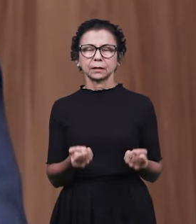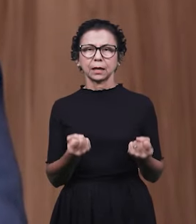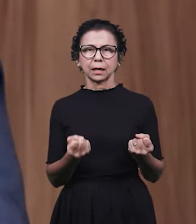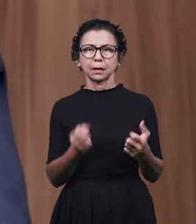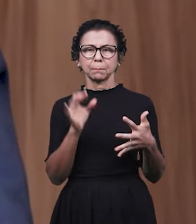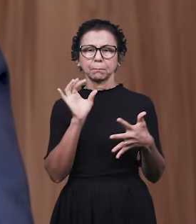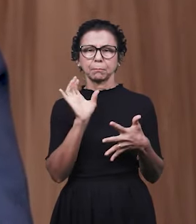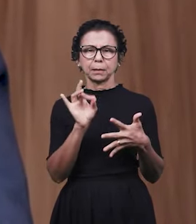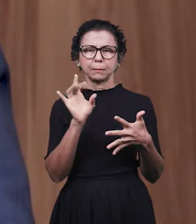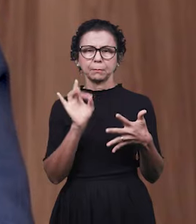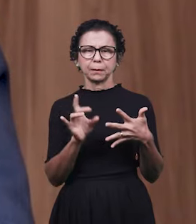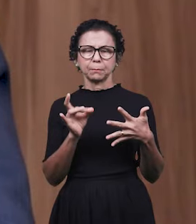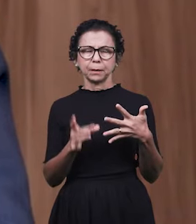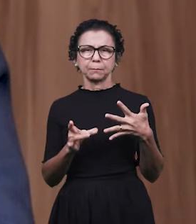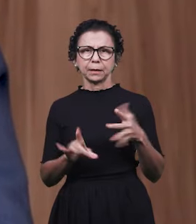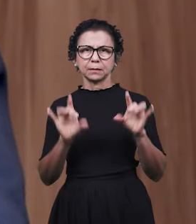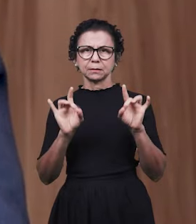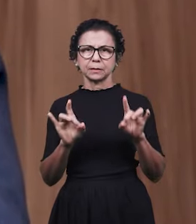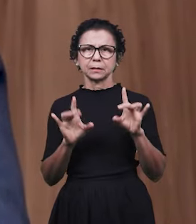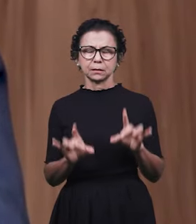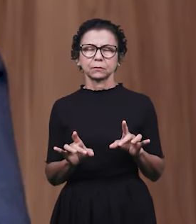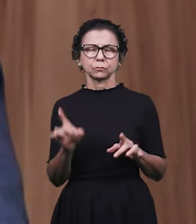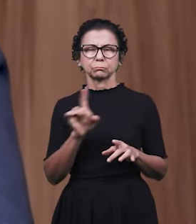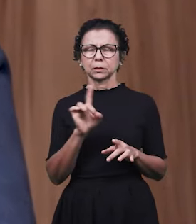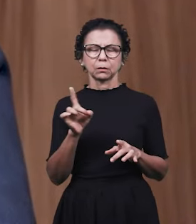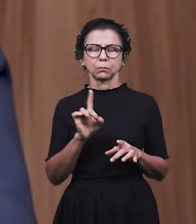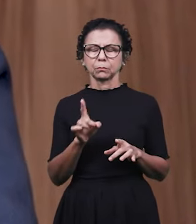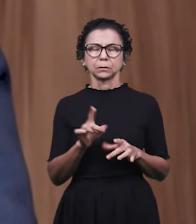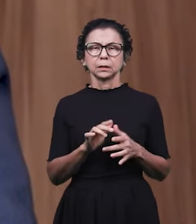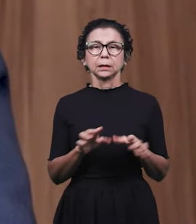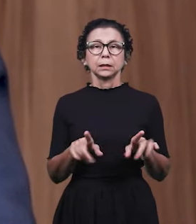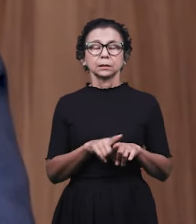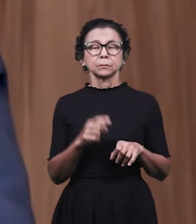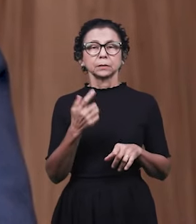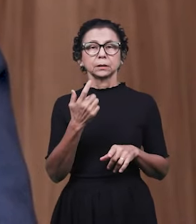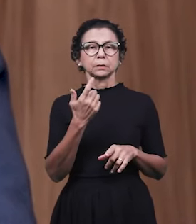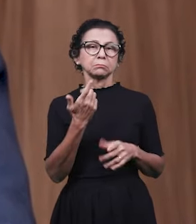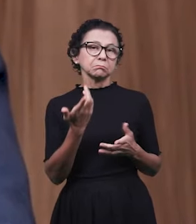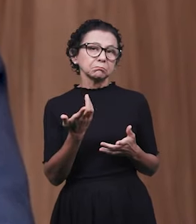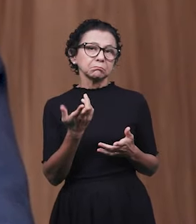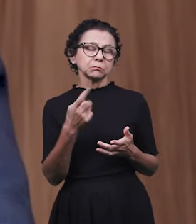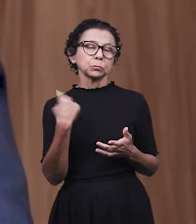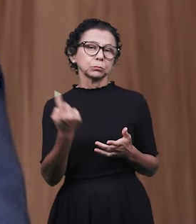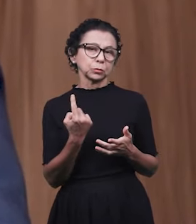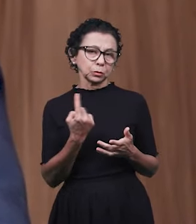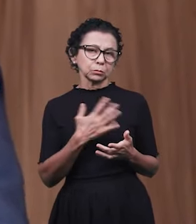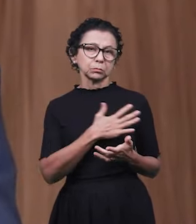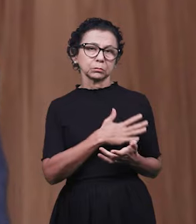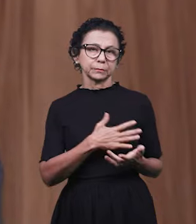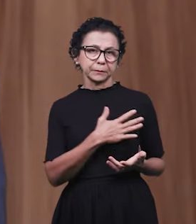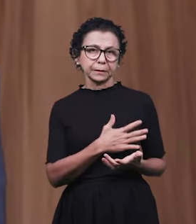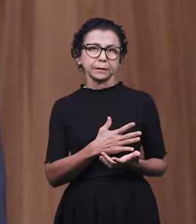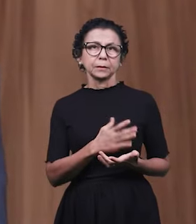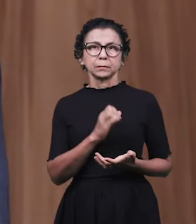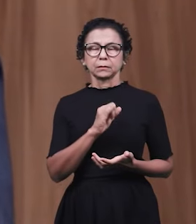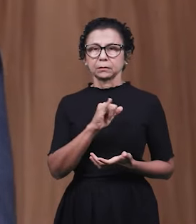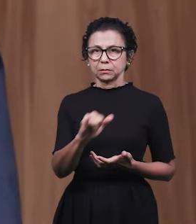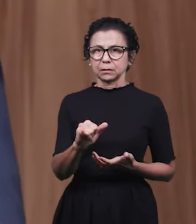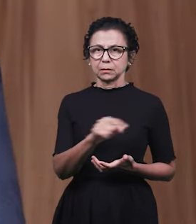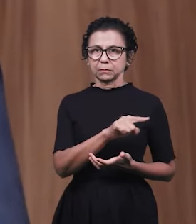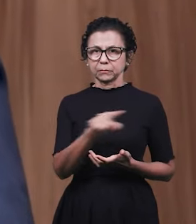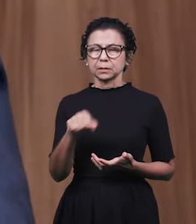específicos. E não distante das outras matérias, o que nós gostaríamos de registrar para aqueles